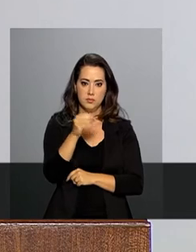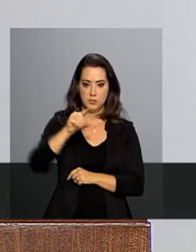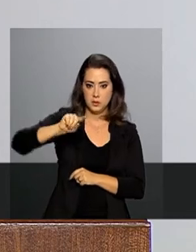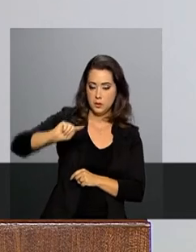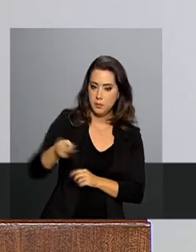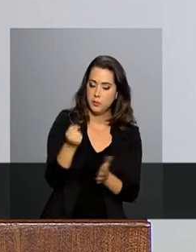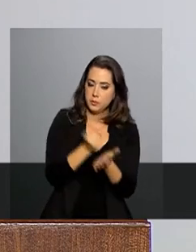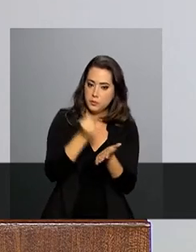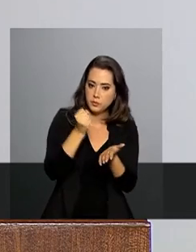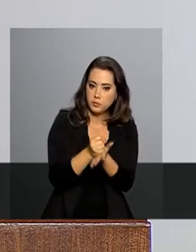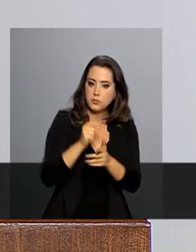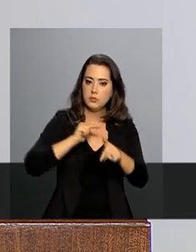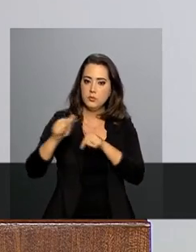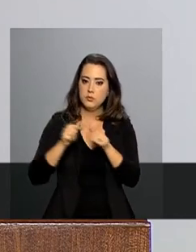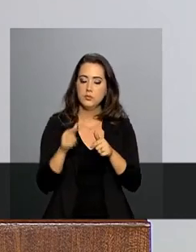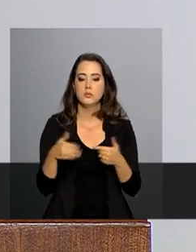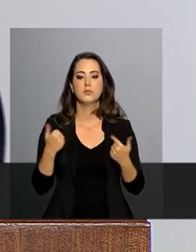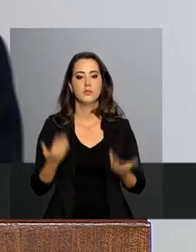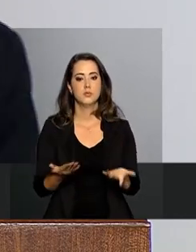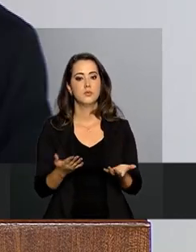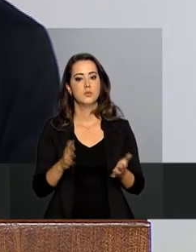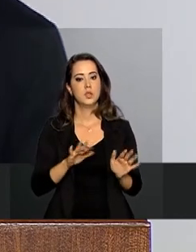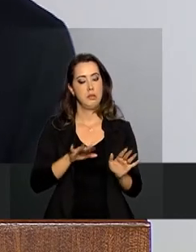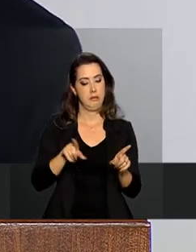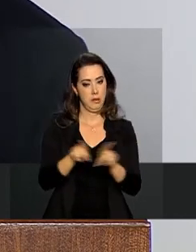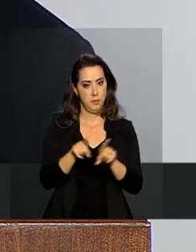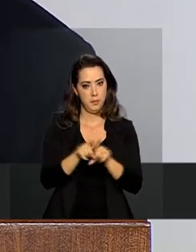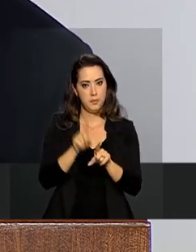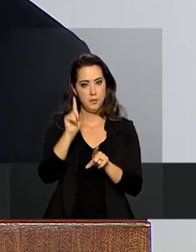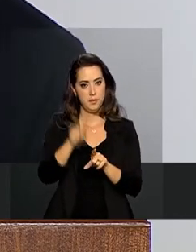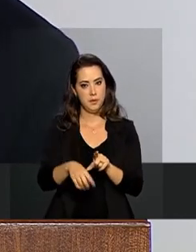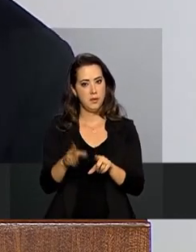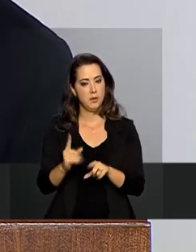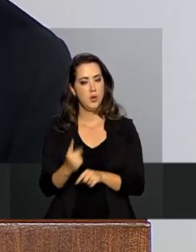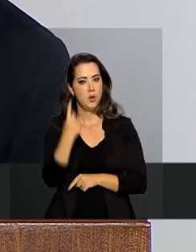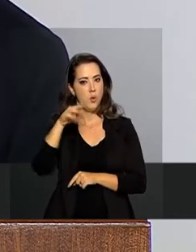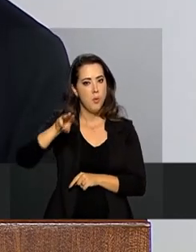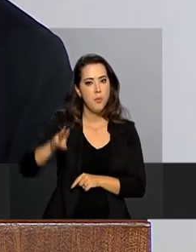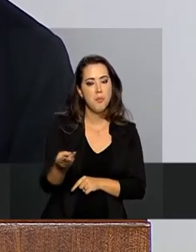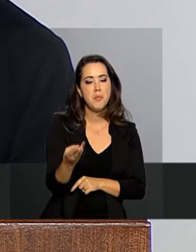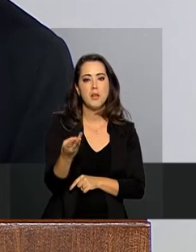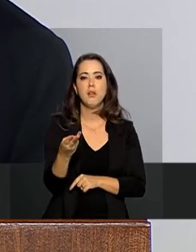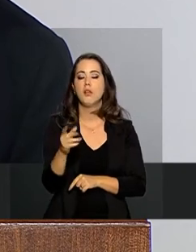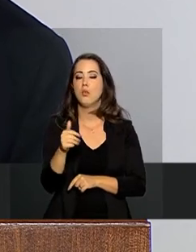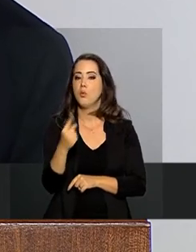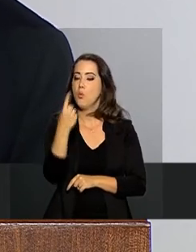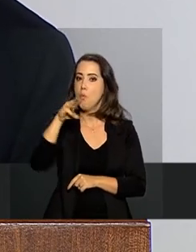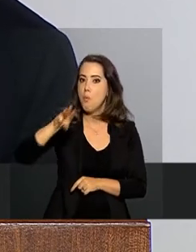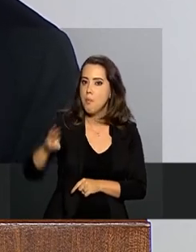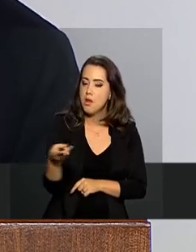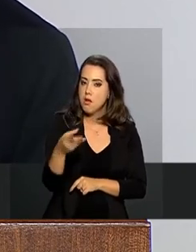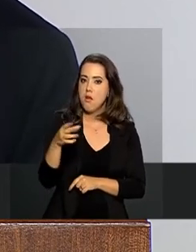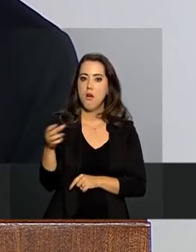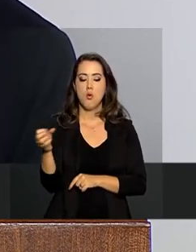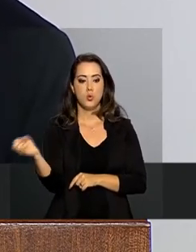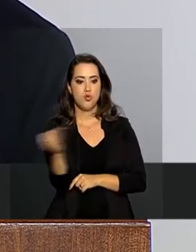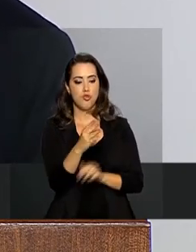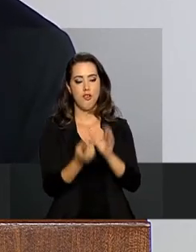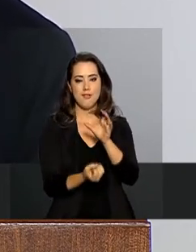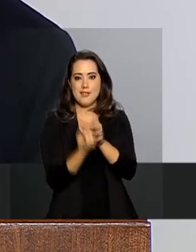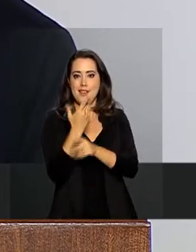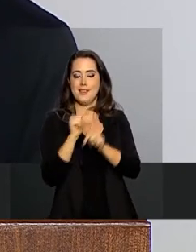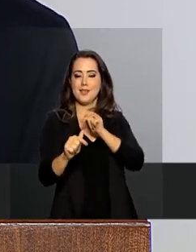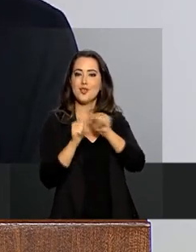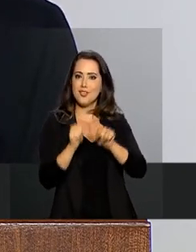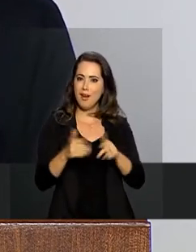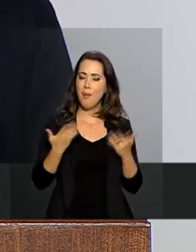carteiras assinadas e fora parte mais ou menos um milhão e 500 milhões 600 mil novos postos de trabalho